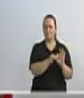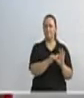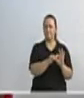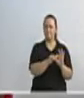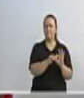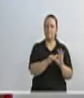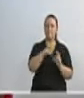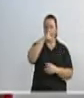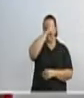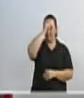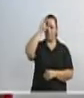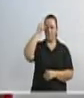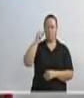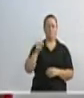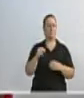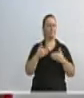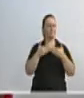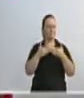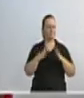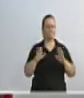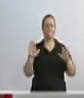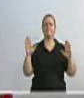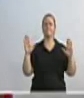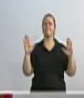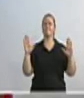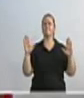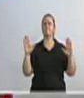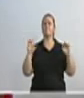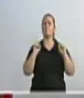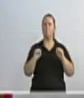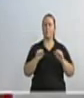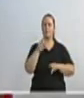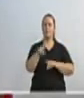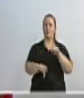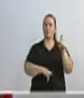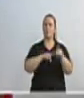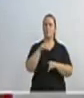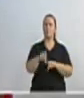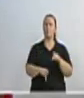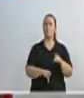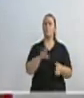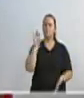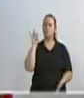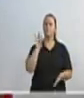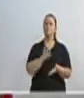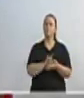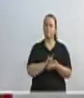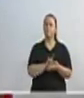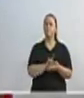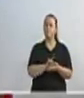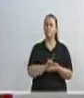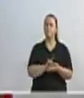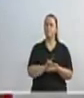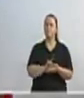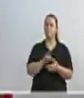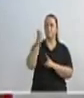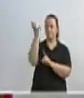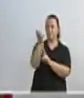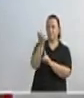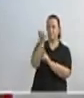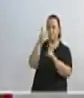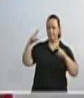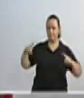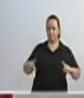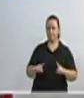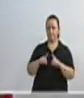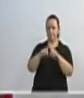vai ficar de portas abertas para que o povo possa ter definitivamente as suas antenas e,